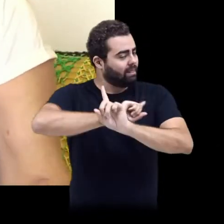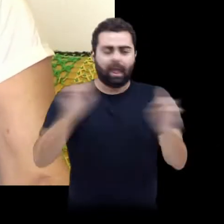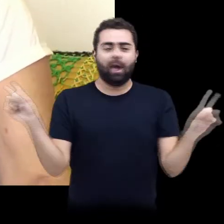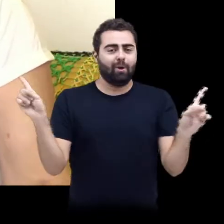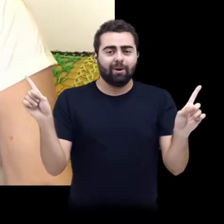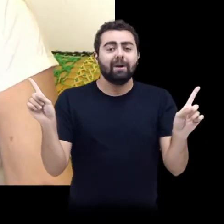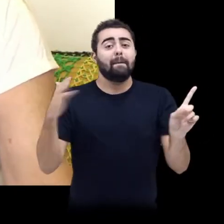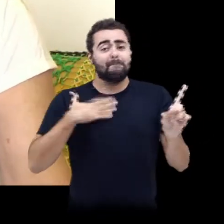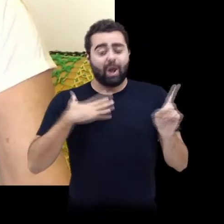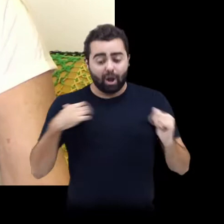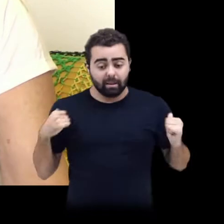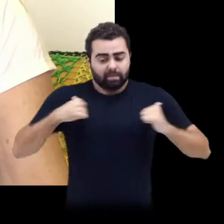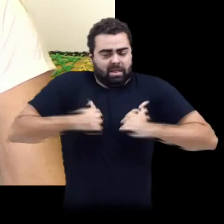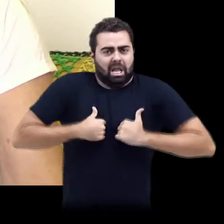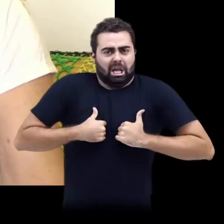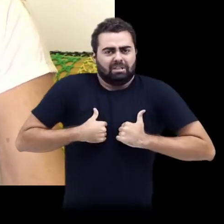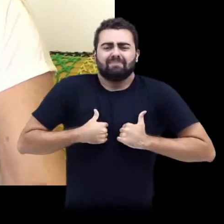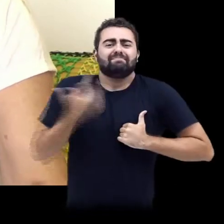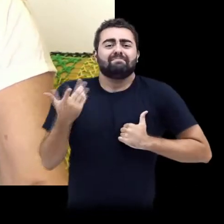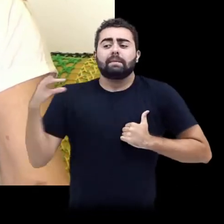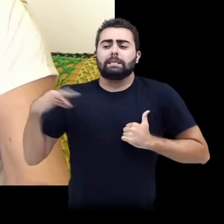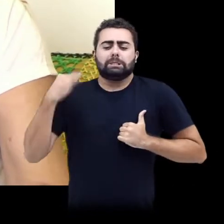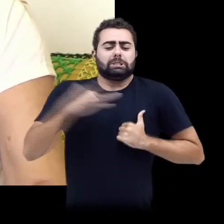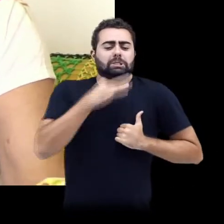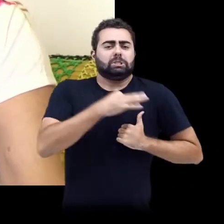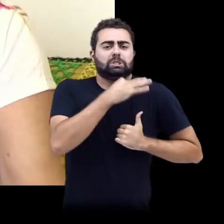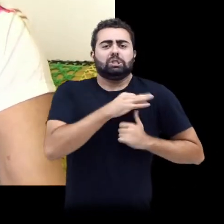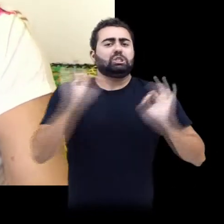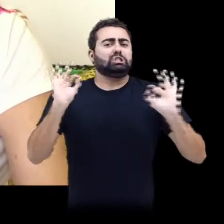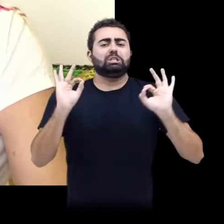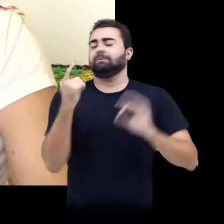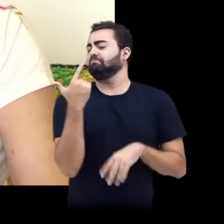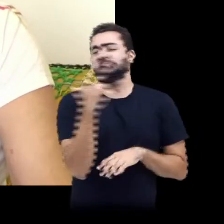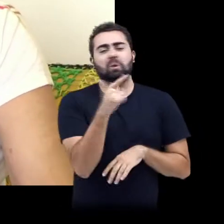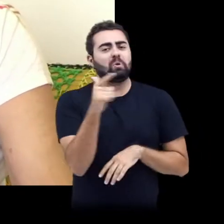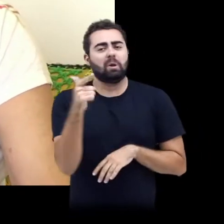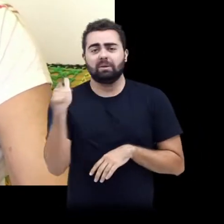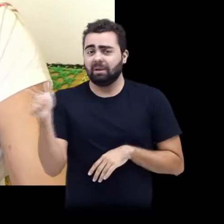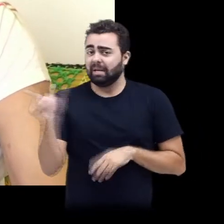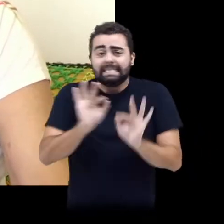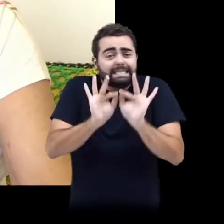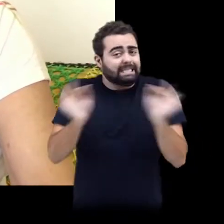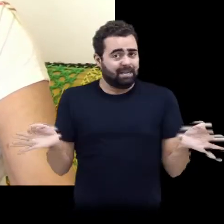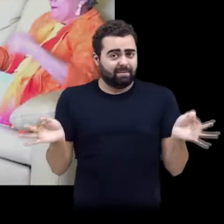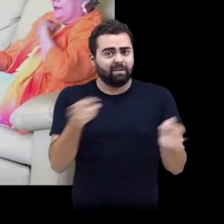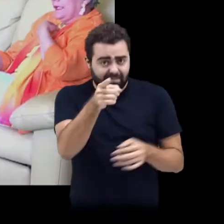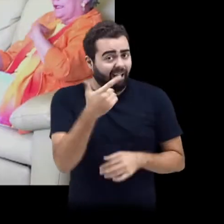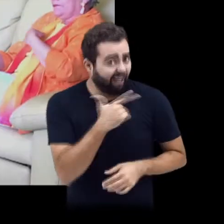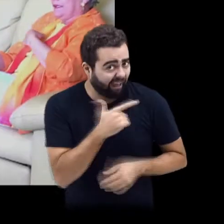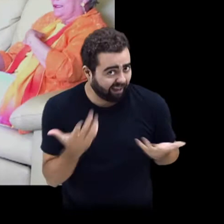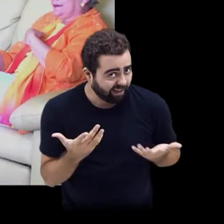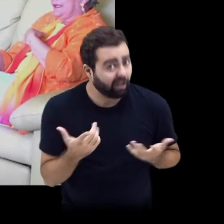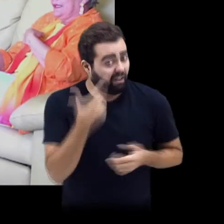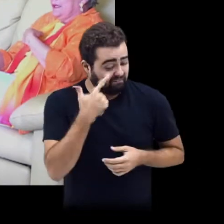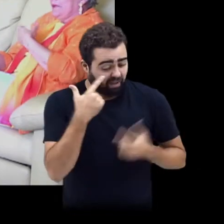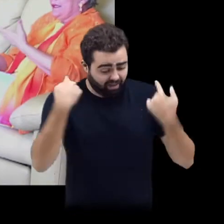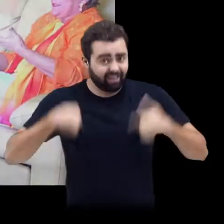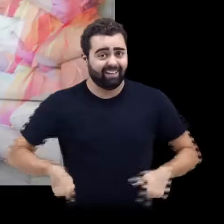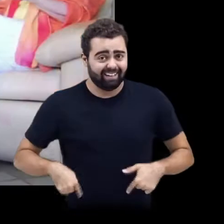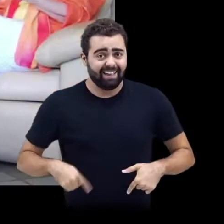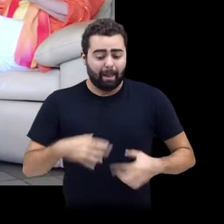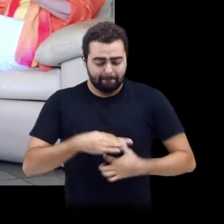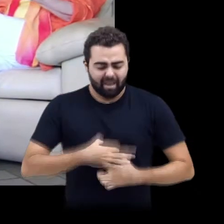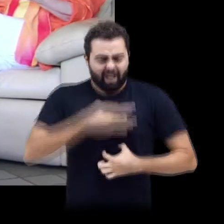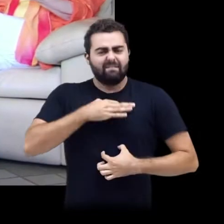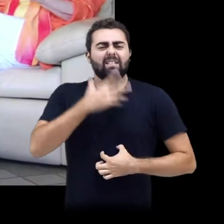Meu terno já não se sabe onde que vai ser, não é conversa para rir. Minha gravata